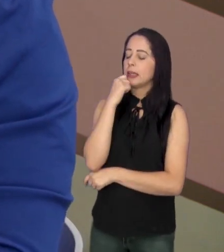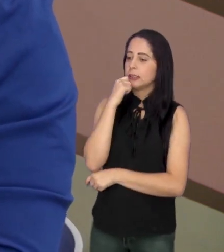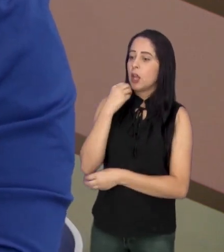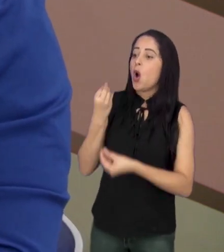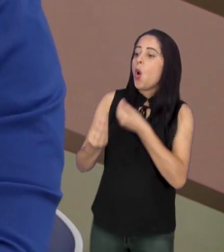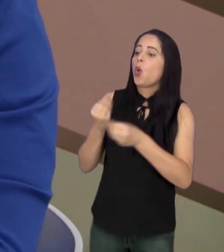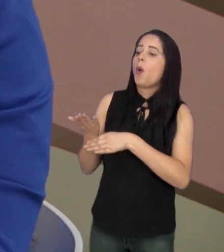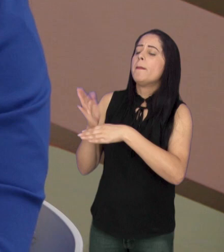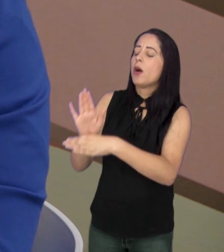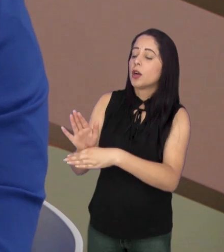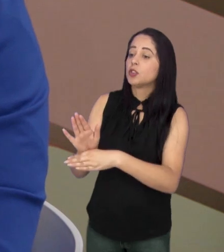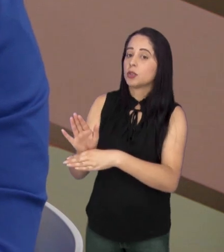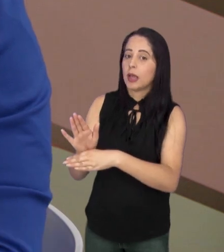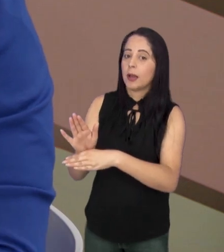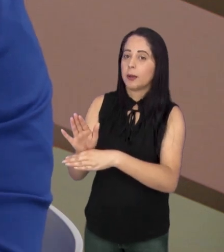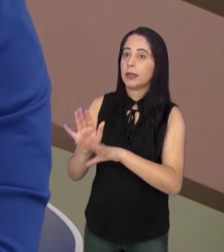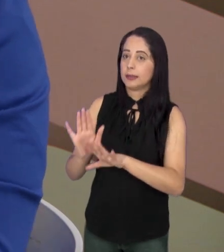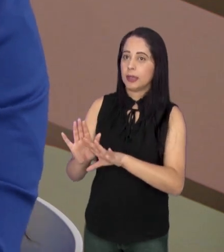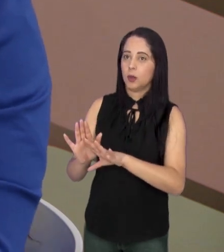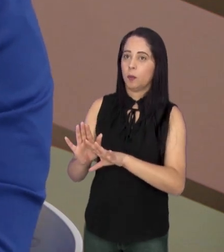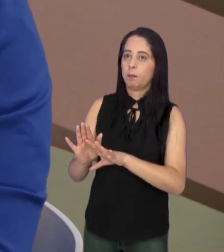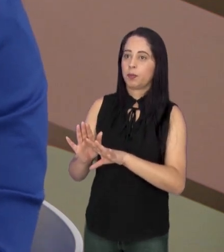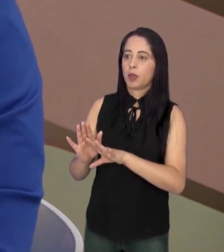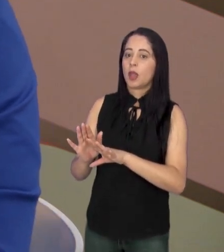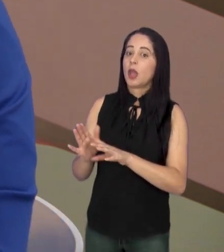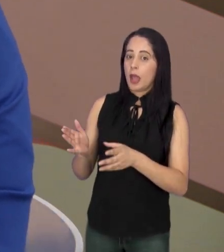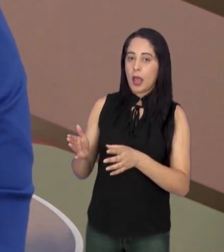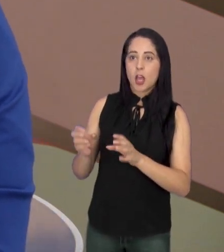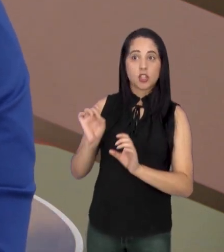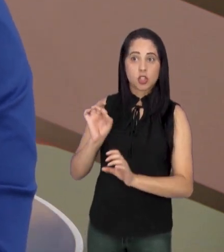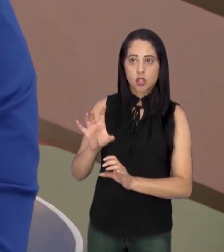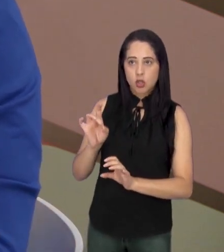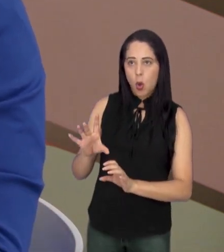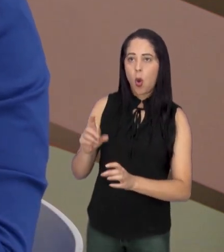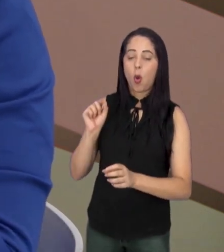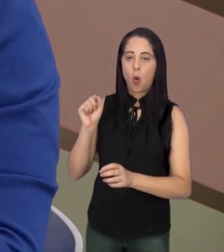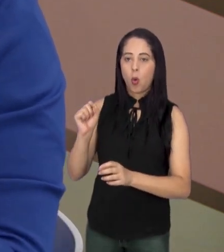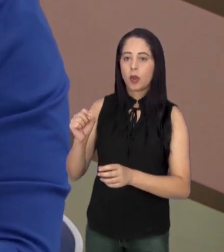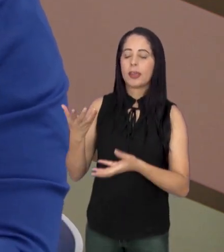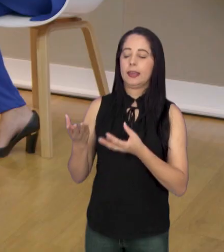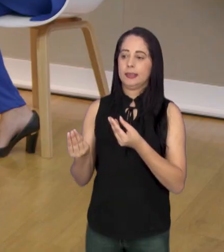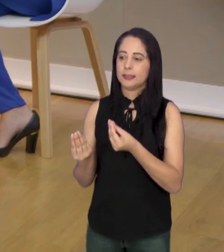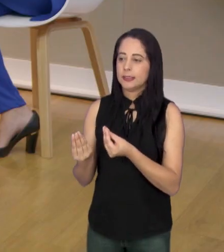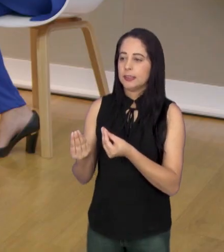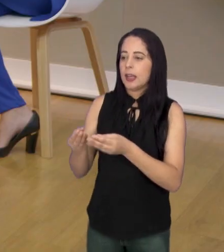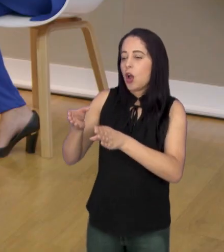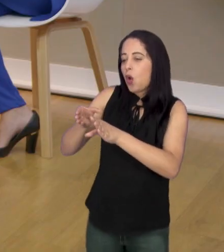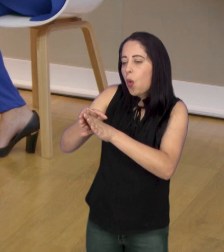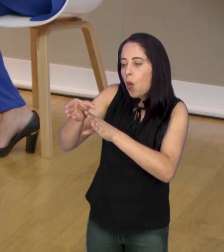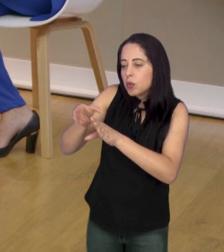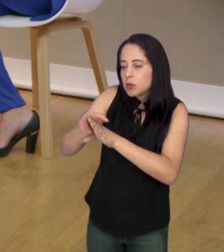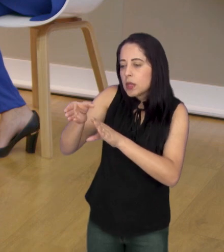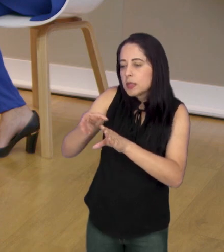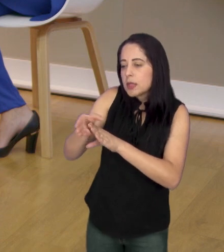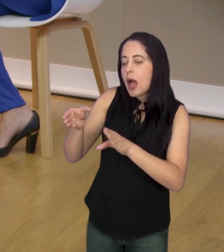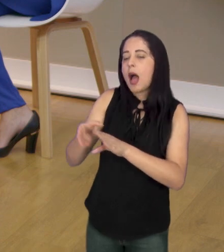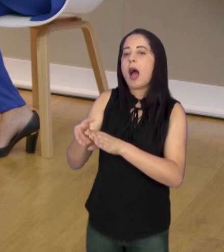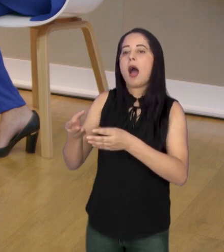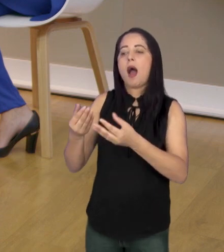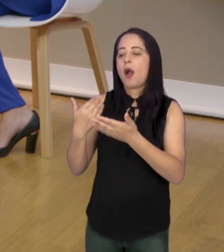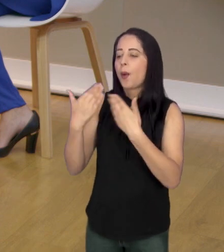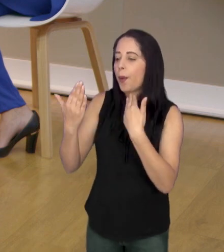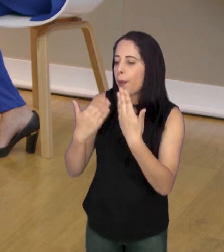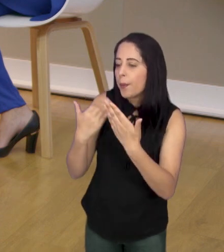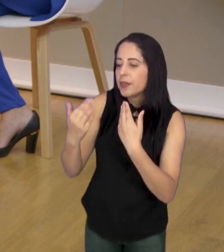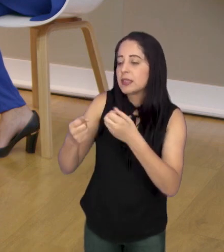Como o naturopata não usa medicamentos, então a gente não vai fazer uma modulação hormonal, a gente vai trabalhar para que a pessoa consiga